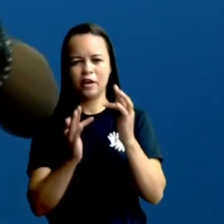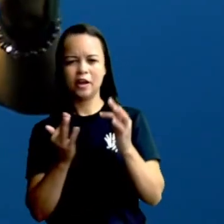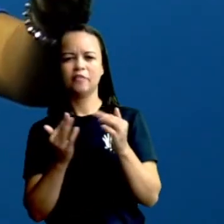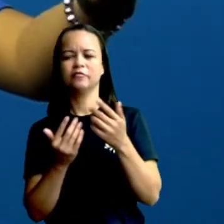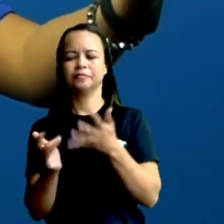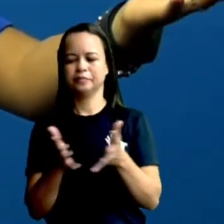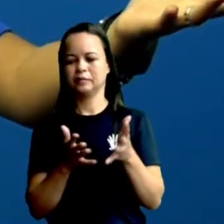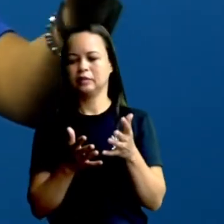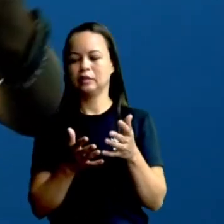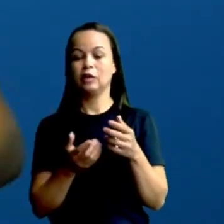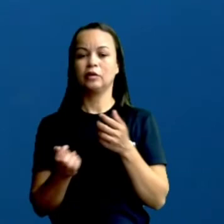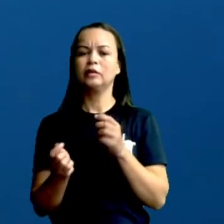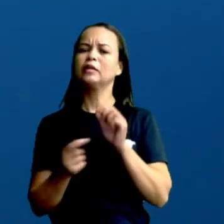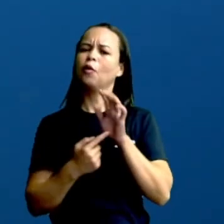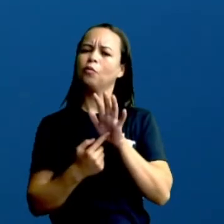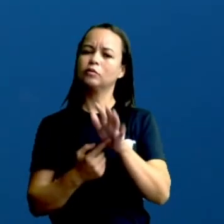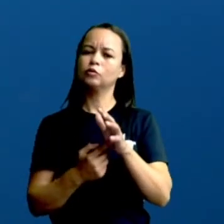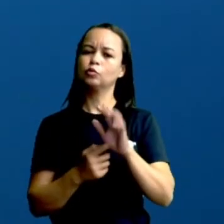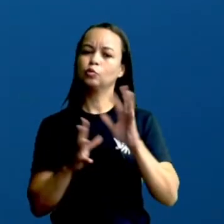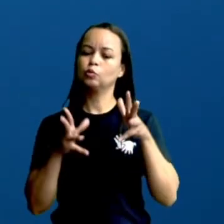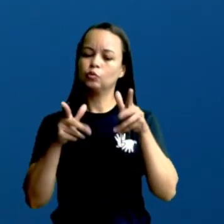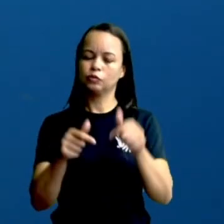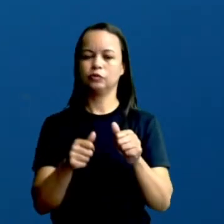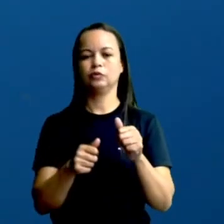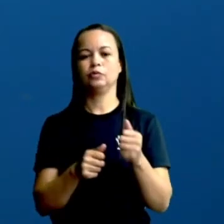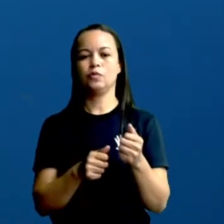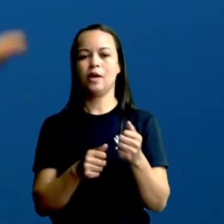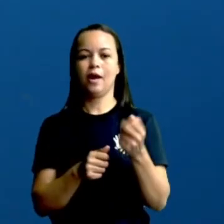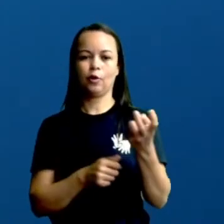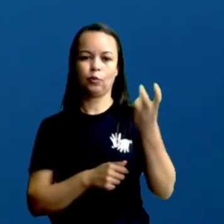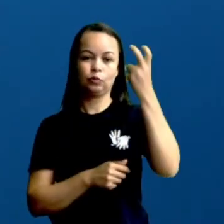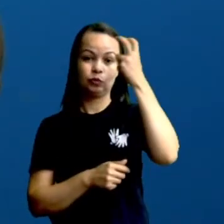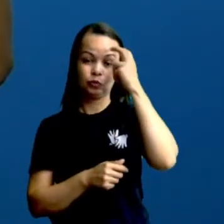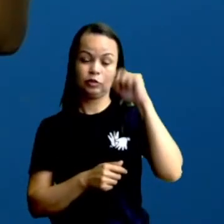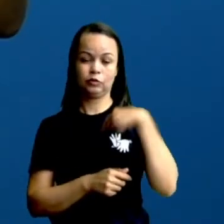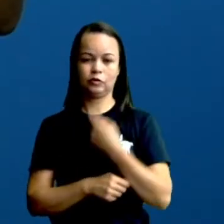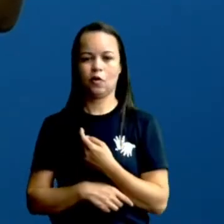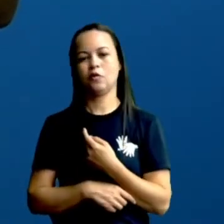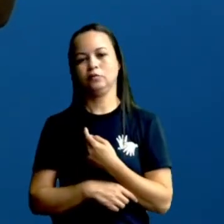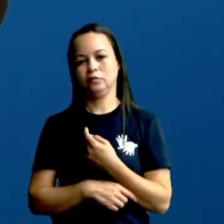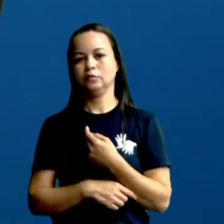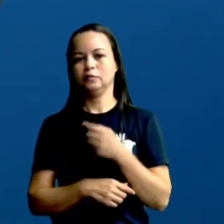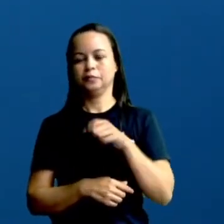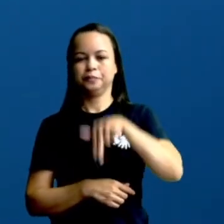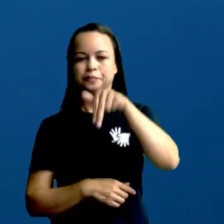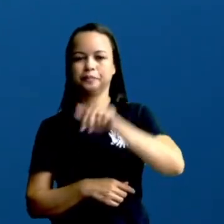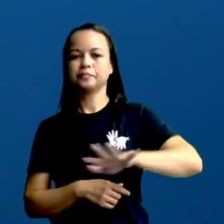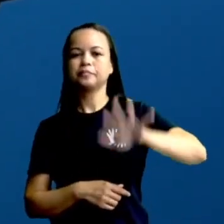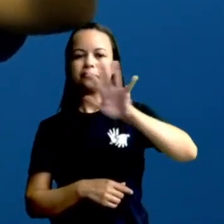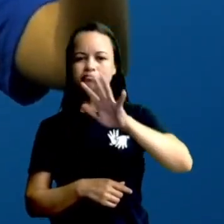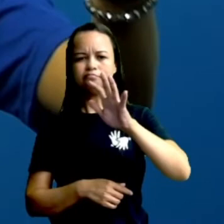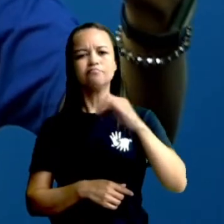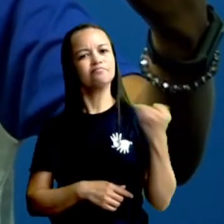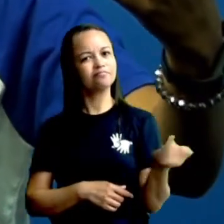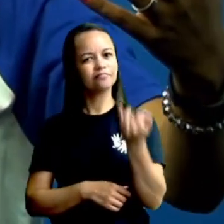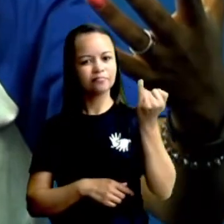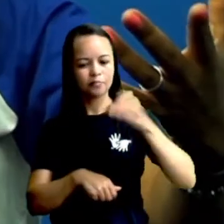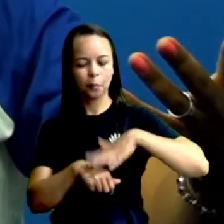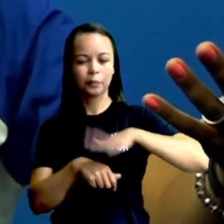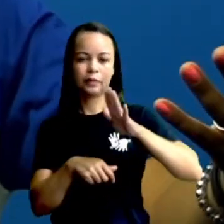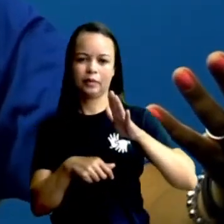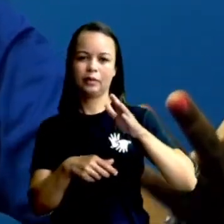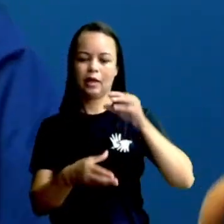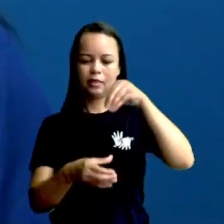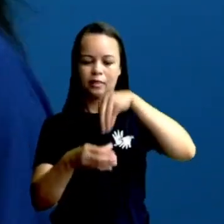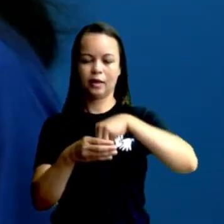forró? Tudo isso é cultura dentro do nosso Nordeste, certo? Olha que coisa rica é o nosso local, é o nosso pedacinho de terra